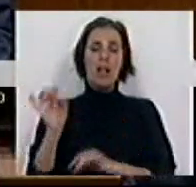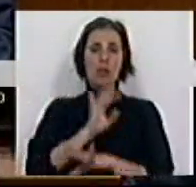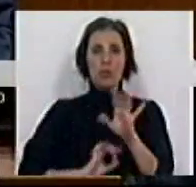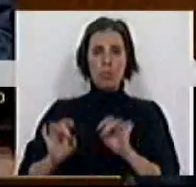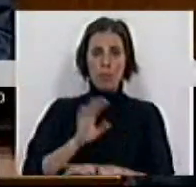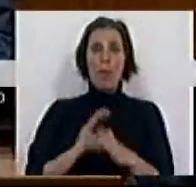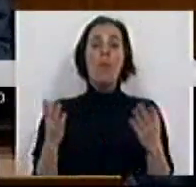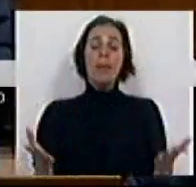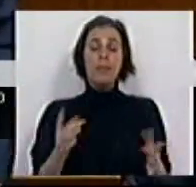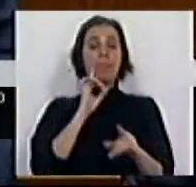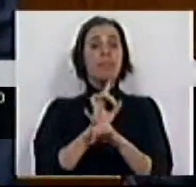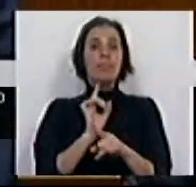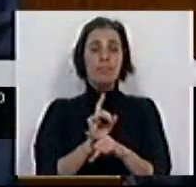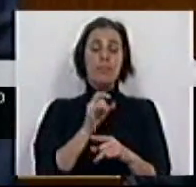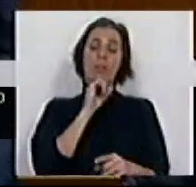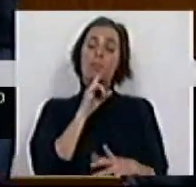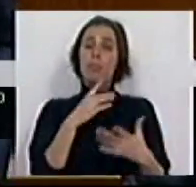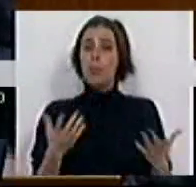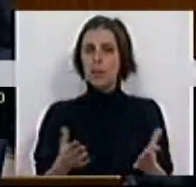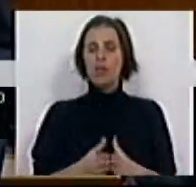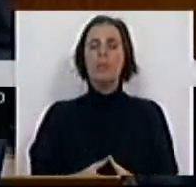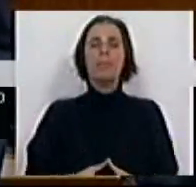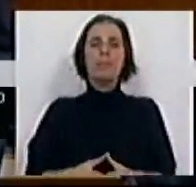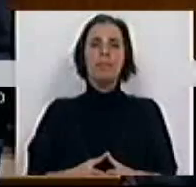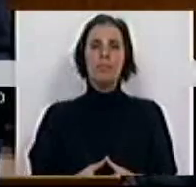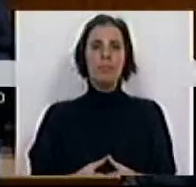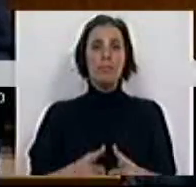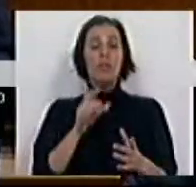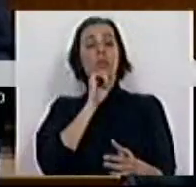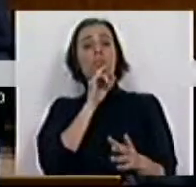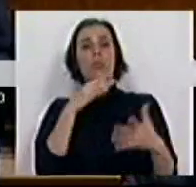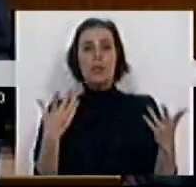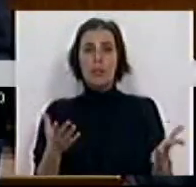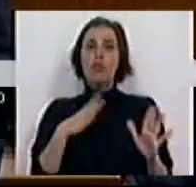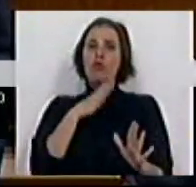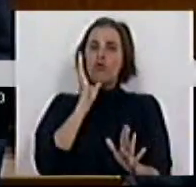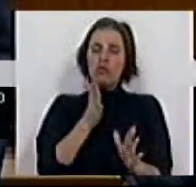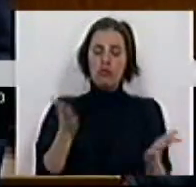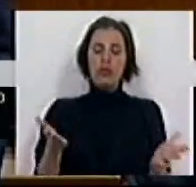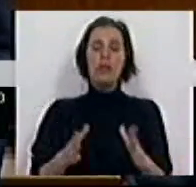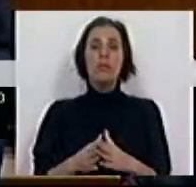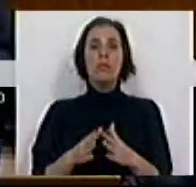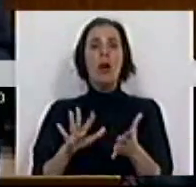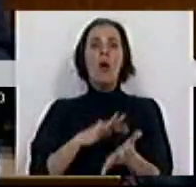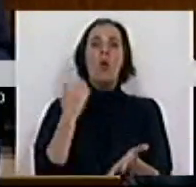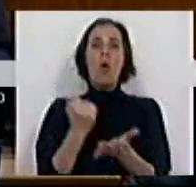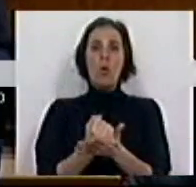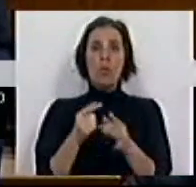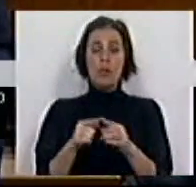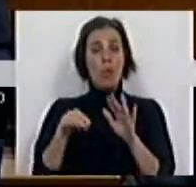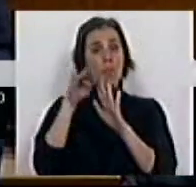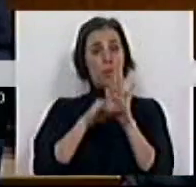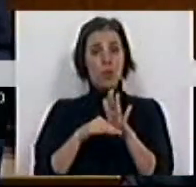Europeu e quanto às hipóteses e possibilidades, portanto, de conclusão